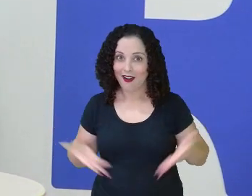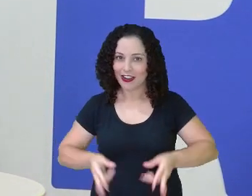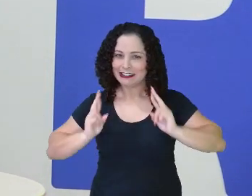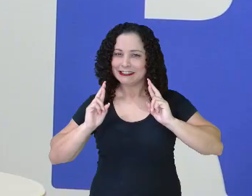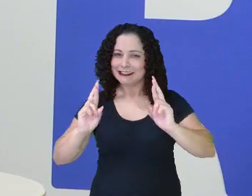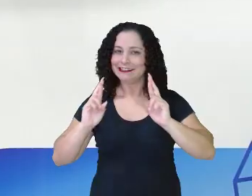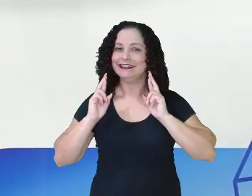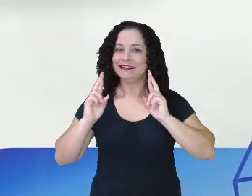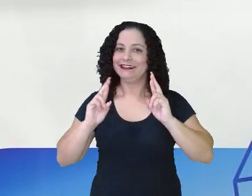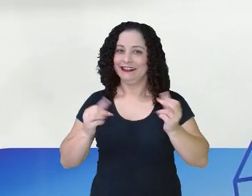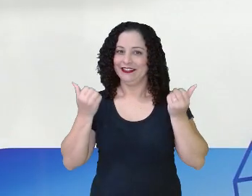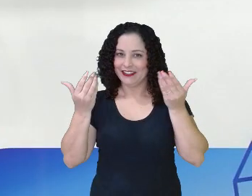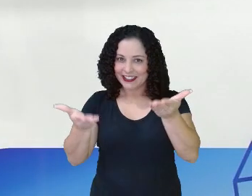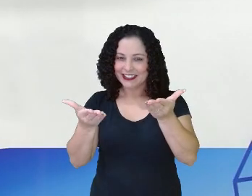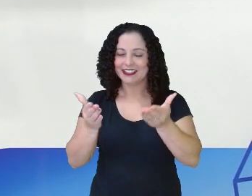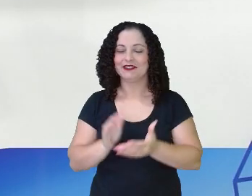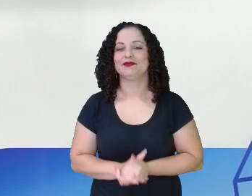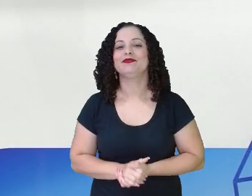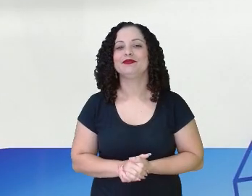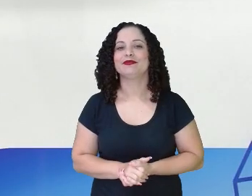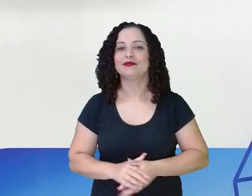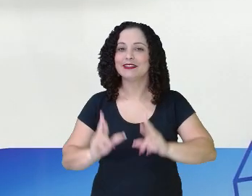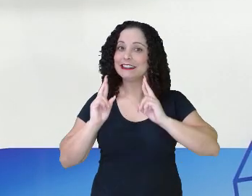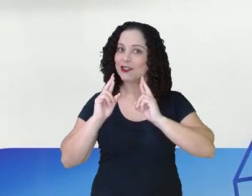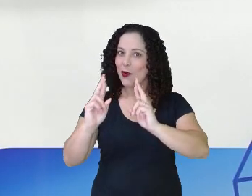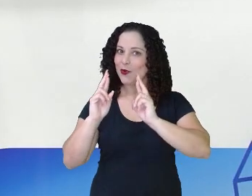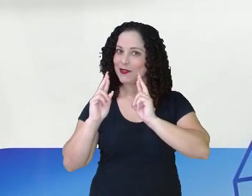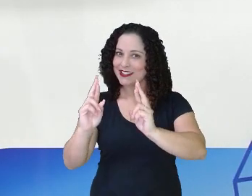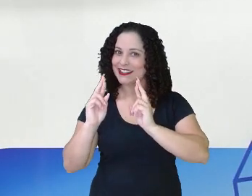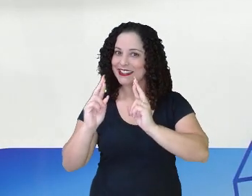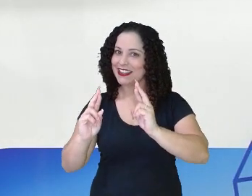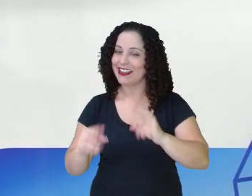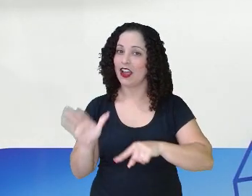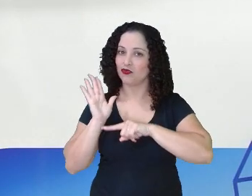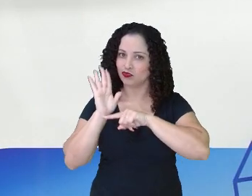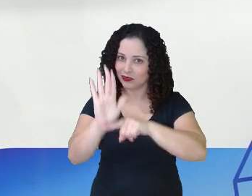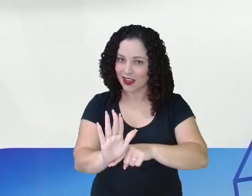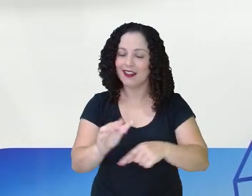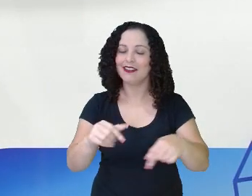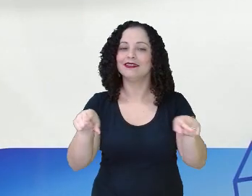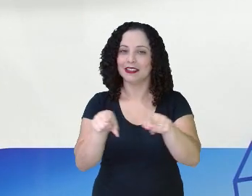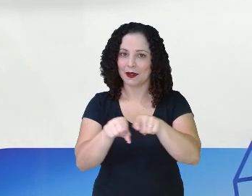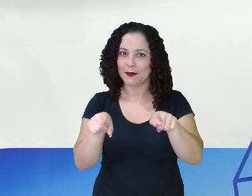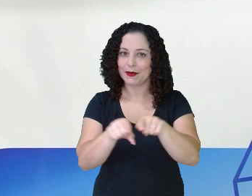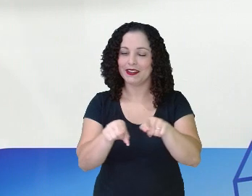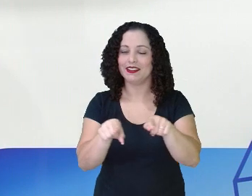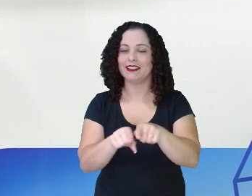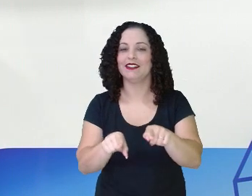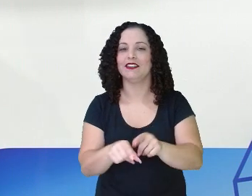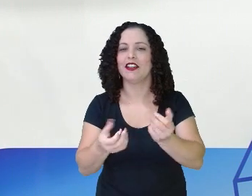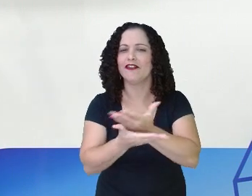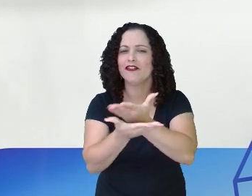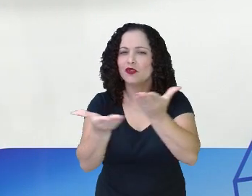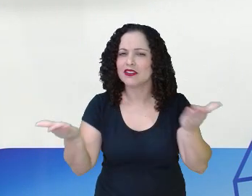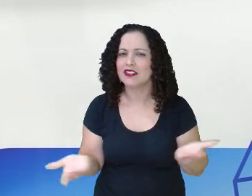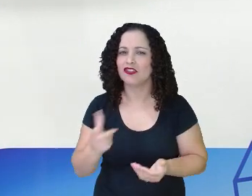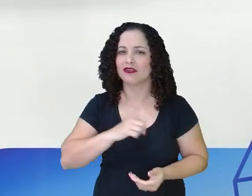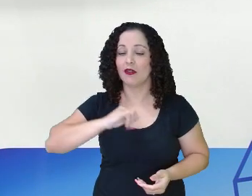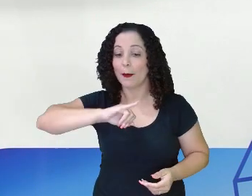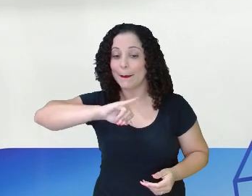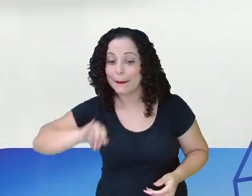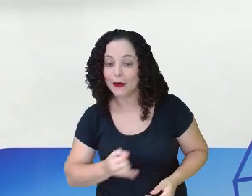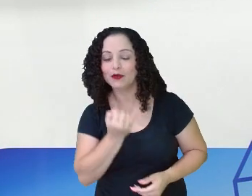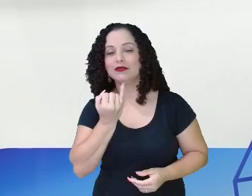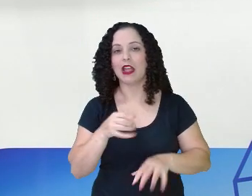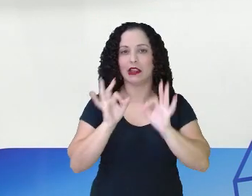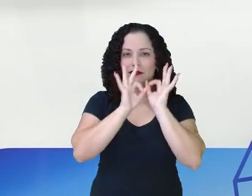você. Exatamente. E além de torcer, a gente está aqui para ajudar também. Vocês que têm a oportunidade